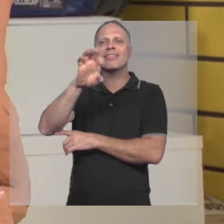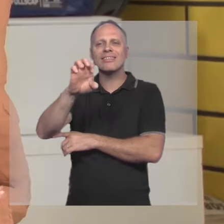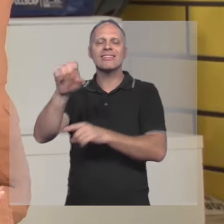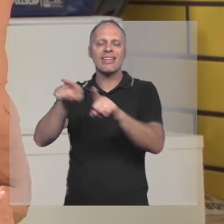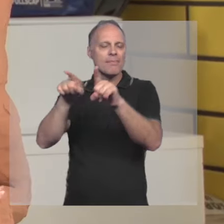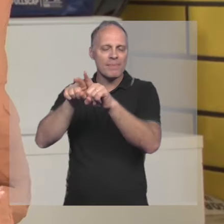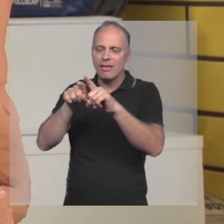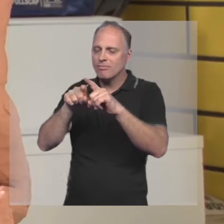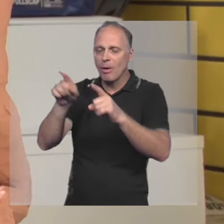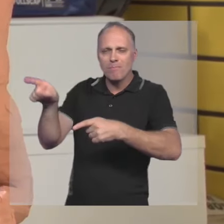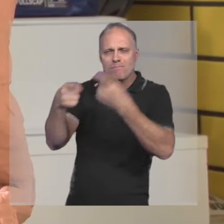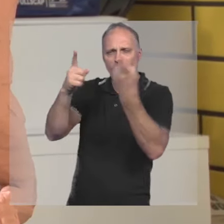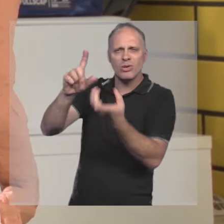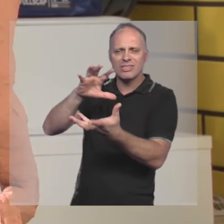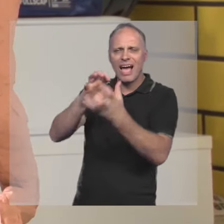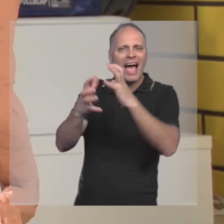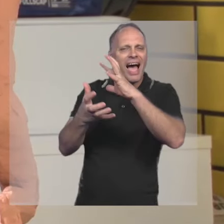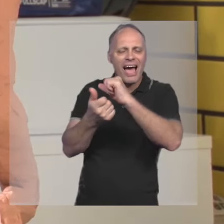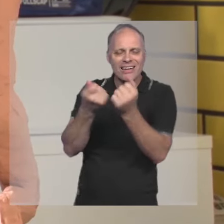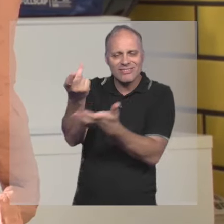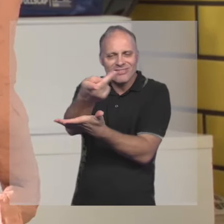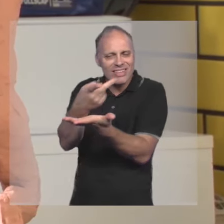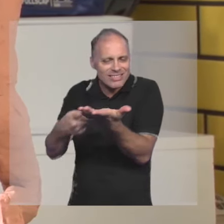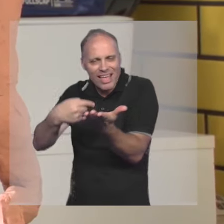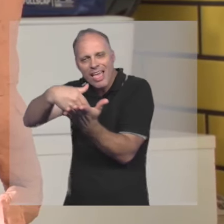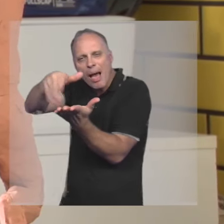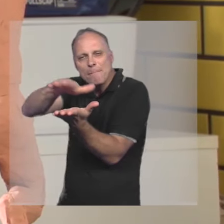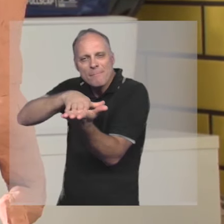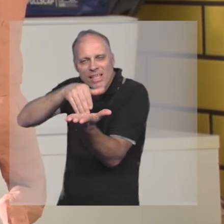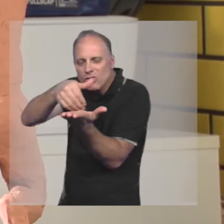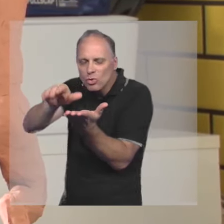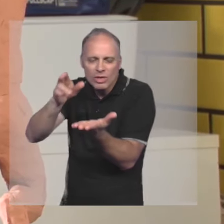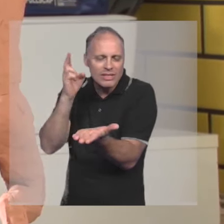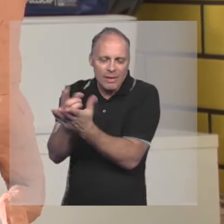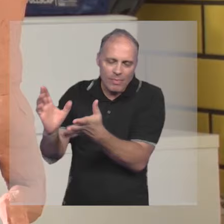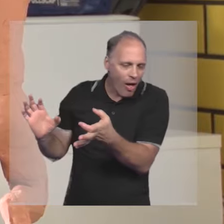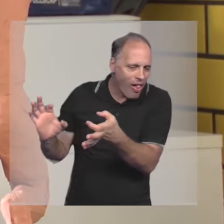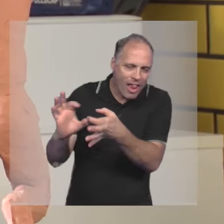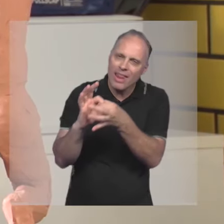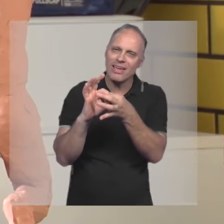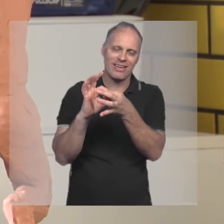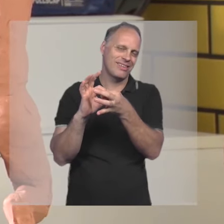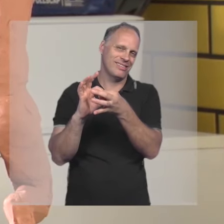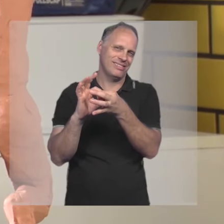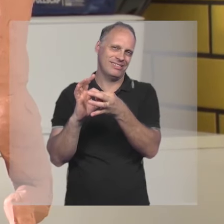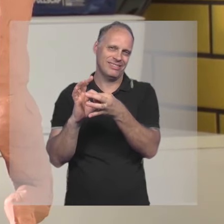isso está muito ligado, música e o desenho e a pintura para mim sempre teve muito interligado,